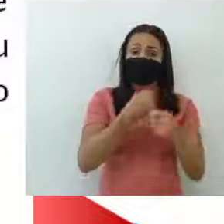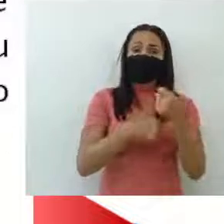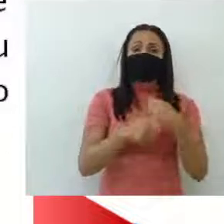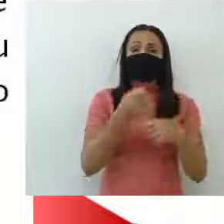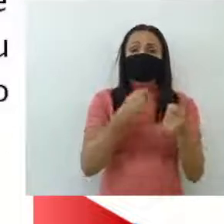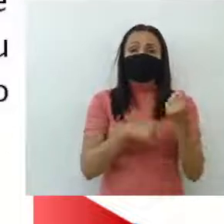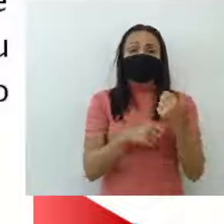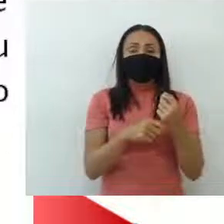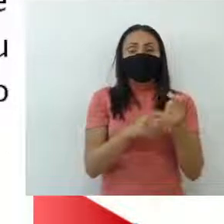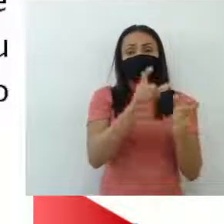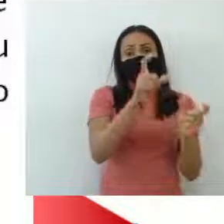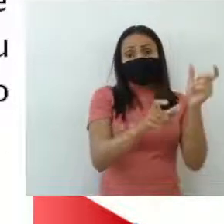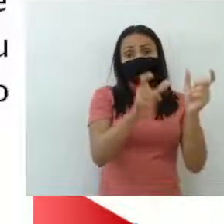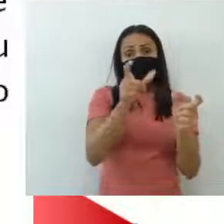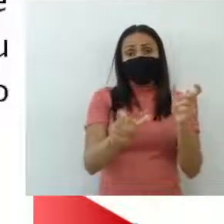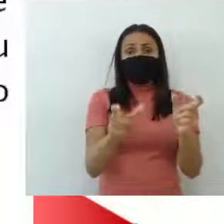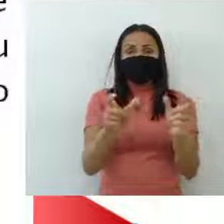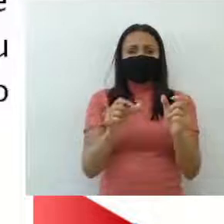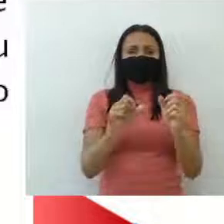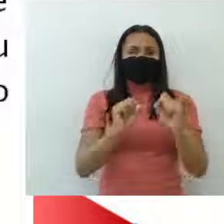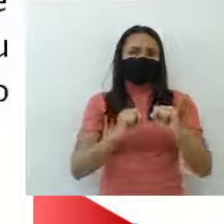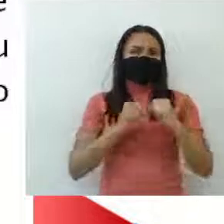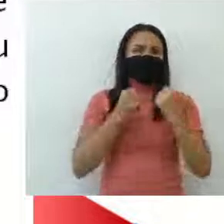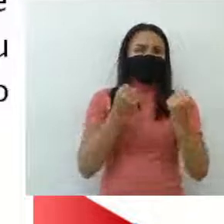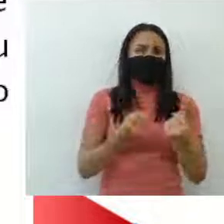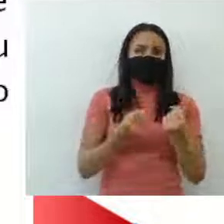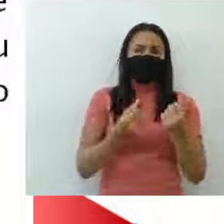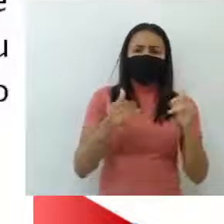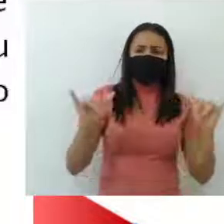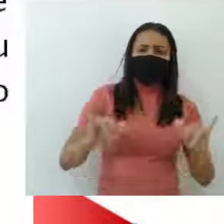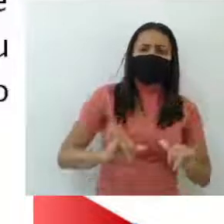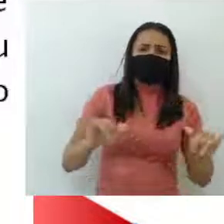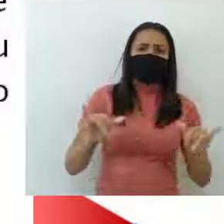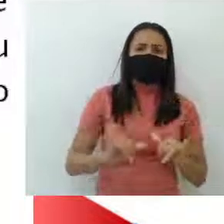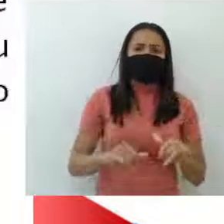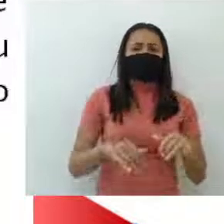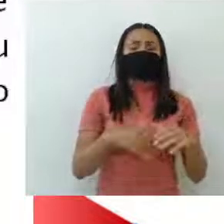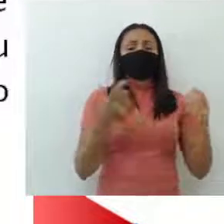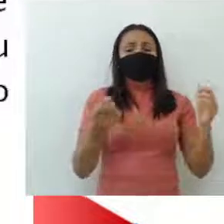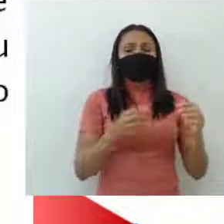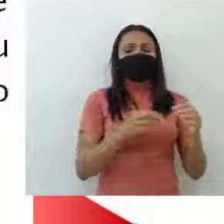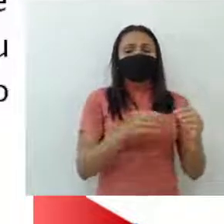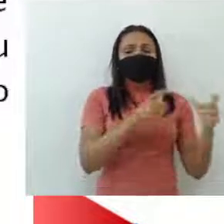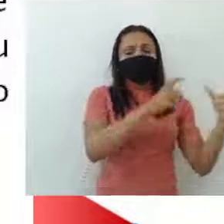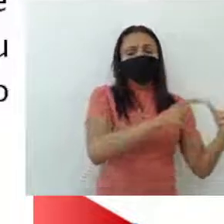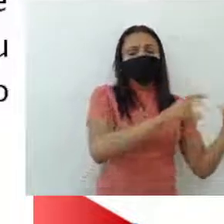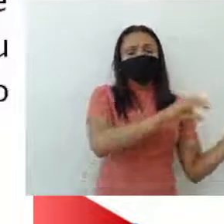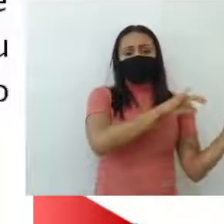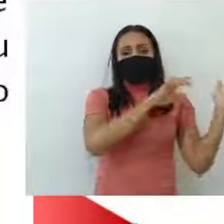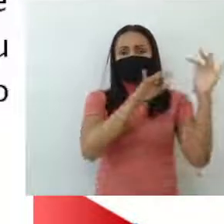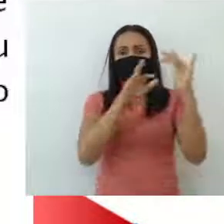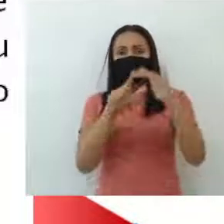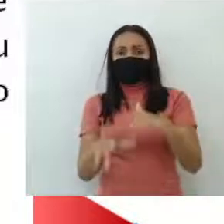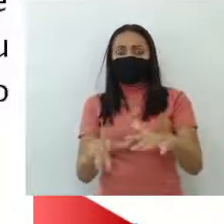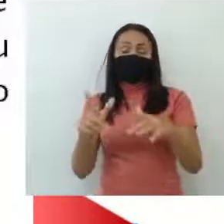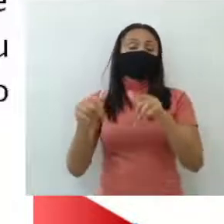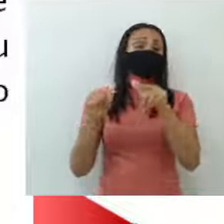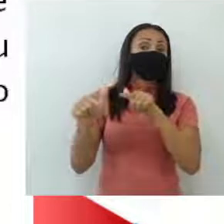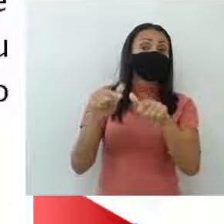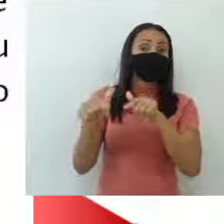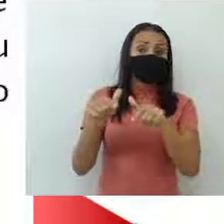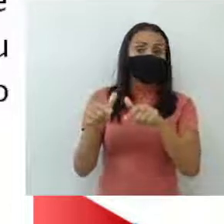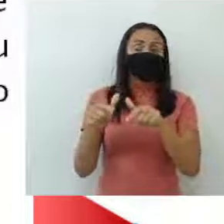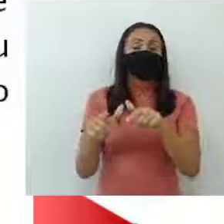de pessoas exploradas, né, vindas de outras regiões para trabalhos forçados. Então, a